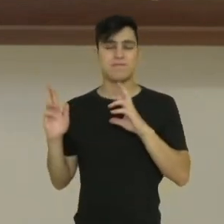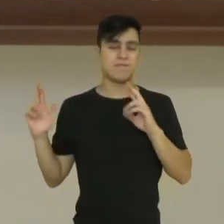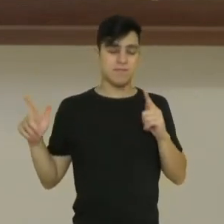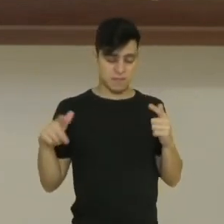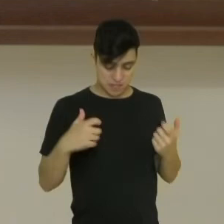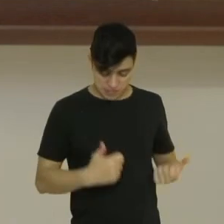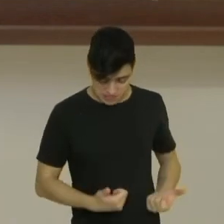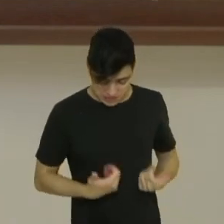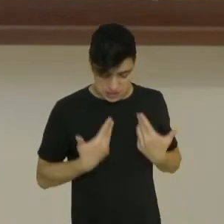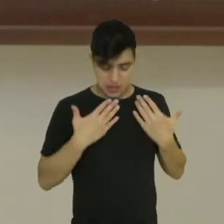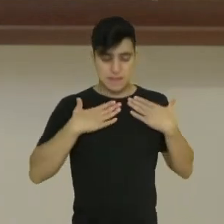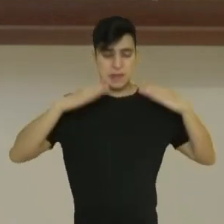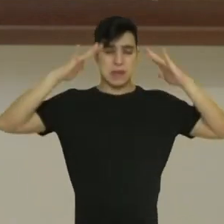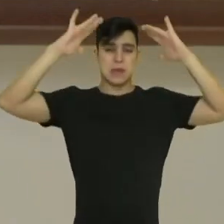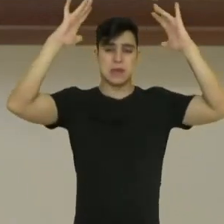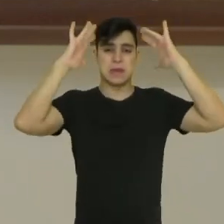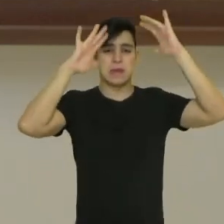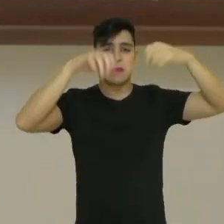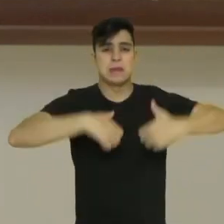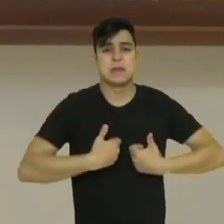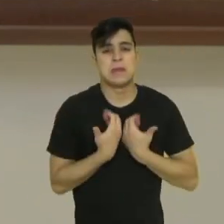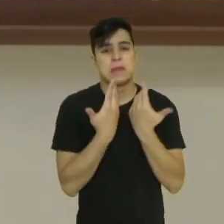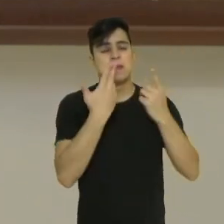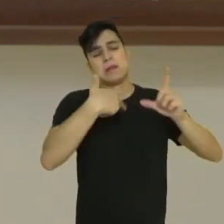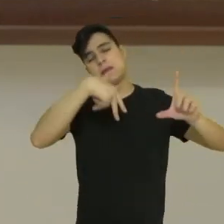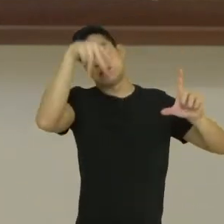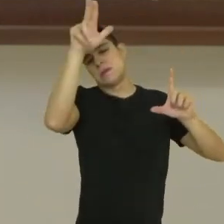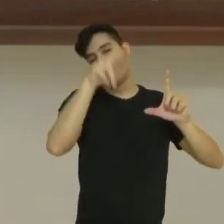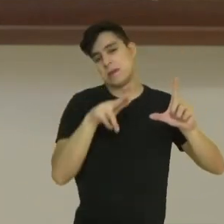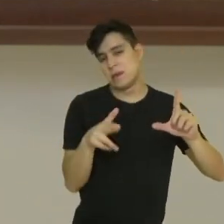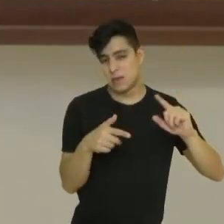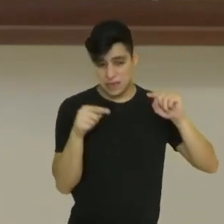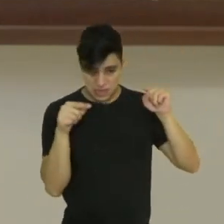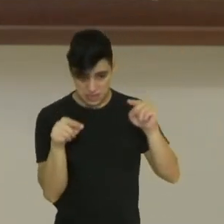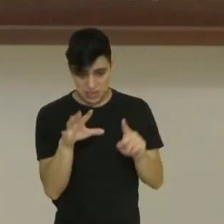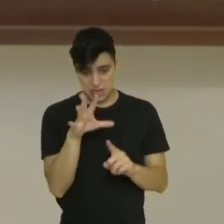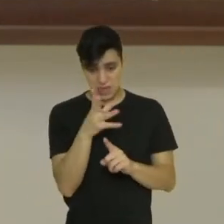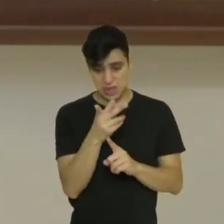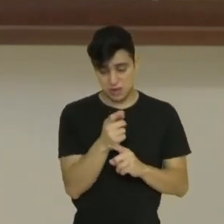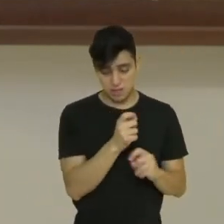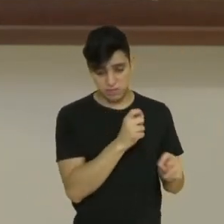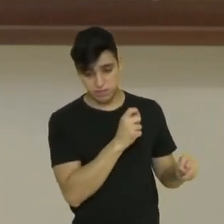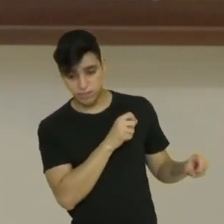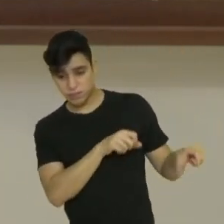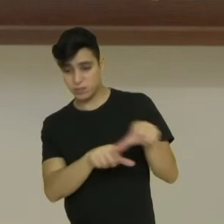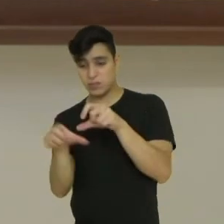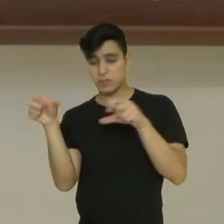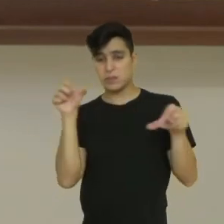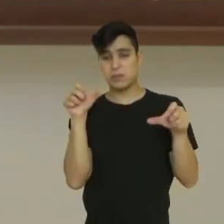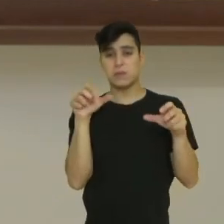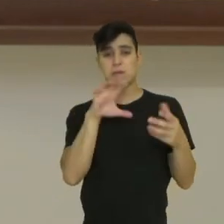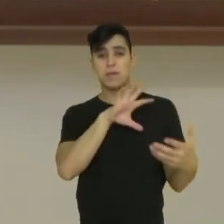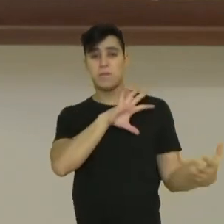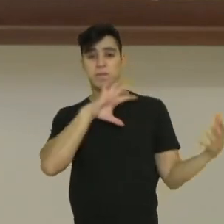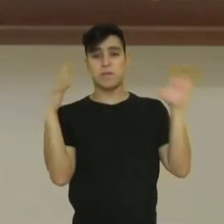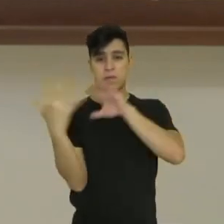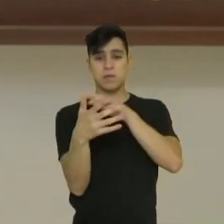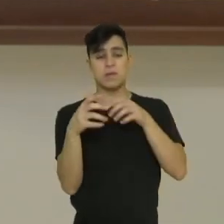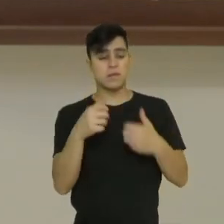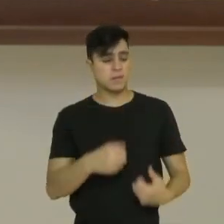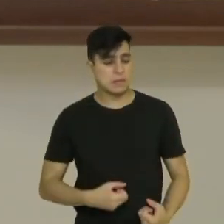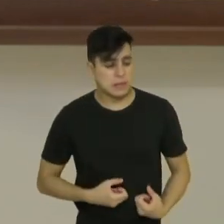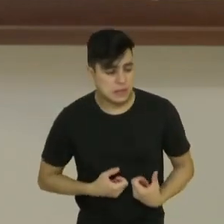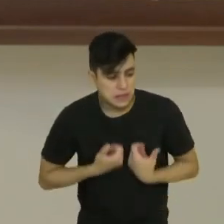uma representação de dentro para fora. Então essa grande virada da arte, que a arte se torna agora 100% uma expressão interna